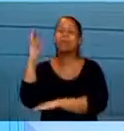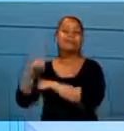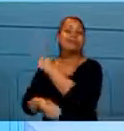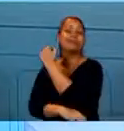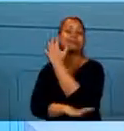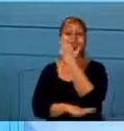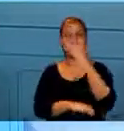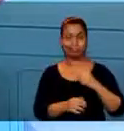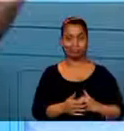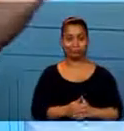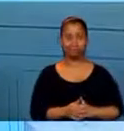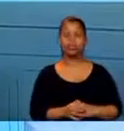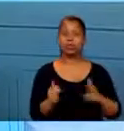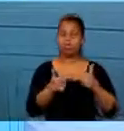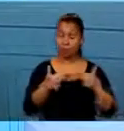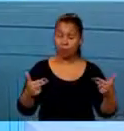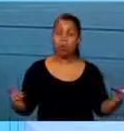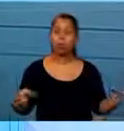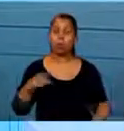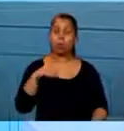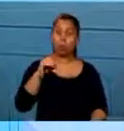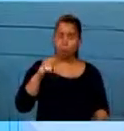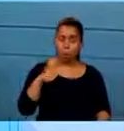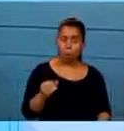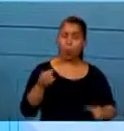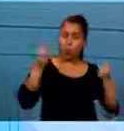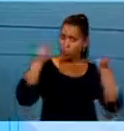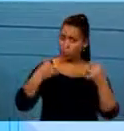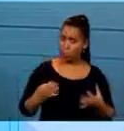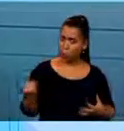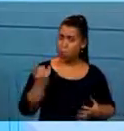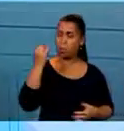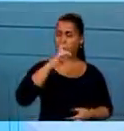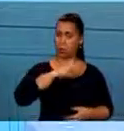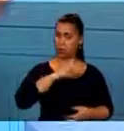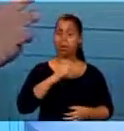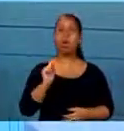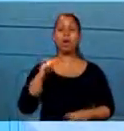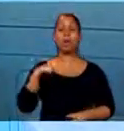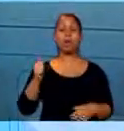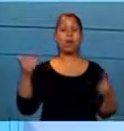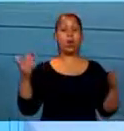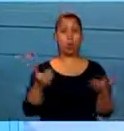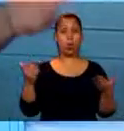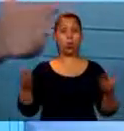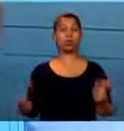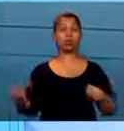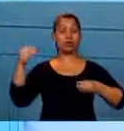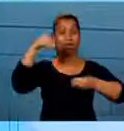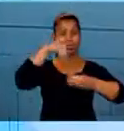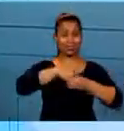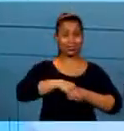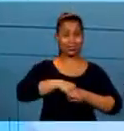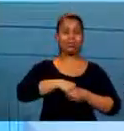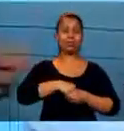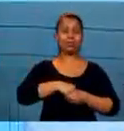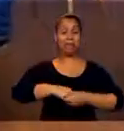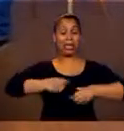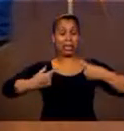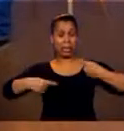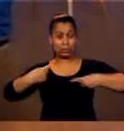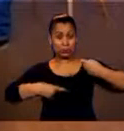urbanística. E essa é uma coisa que o Paulo fez uma colocação muito importante. A AMA hoje está inserida